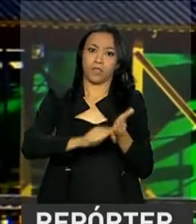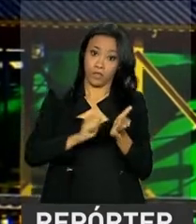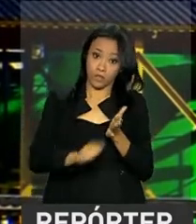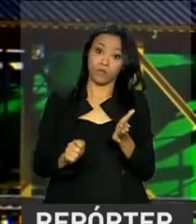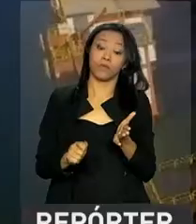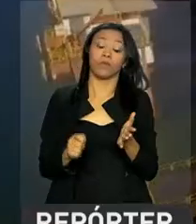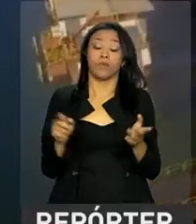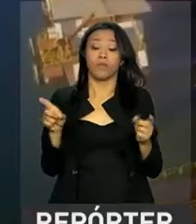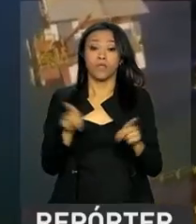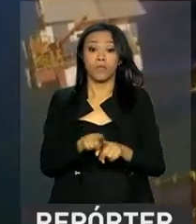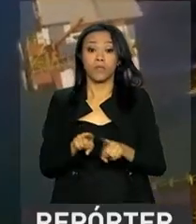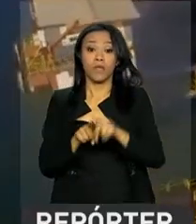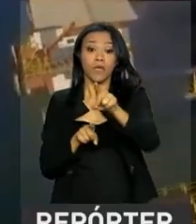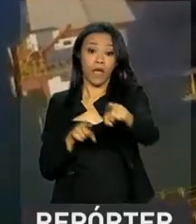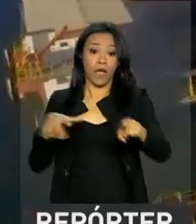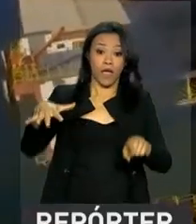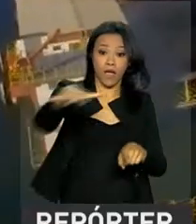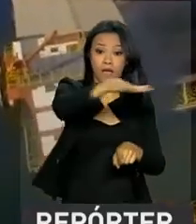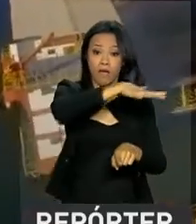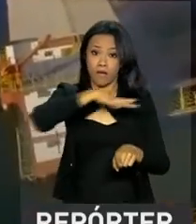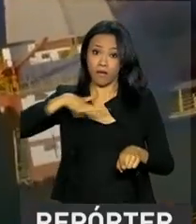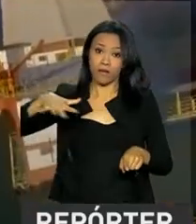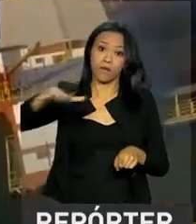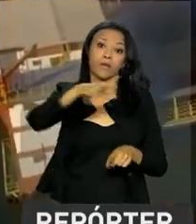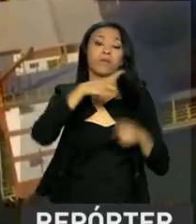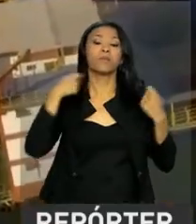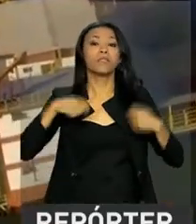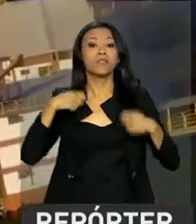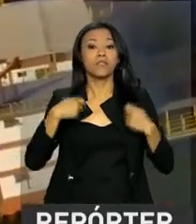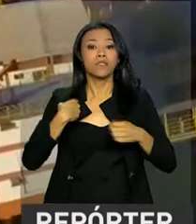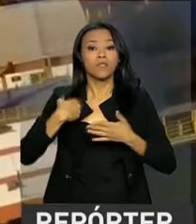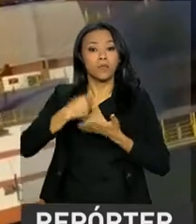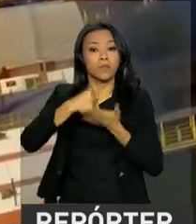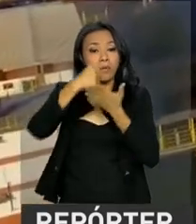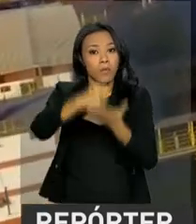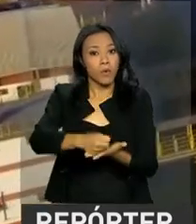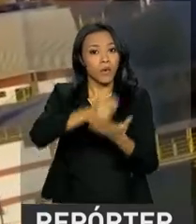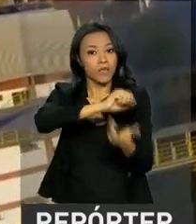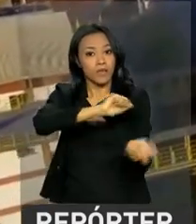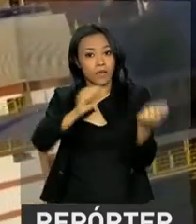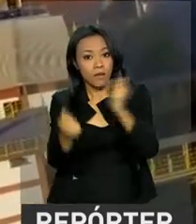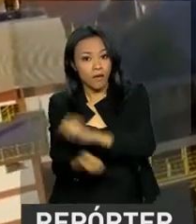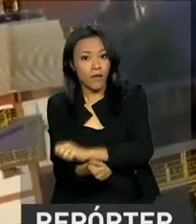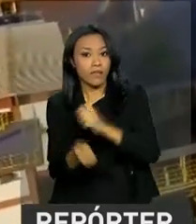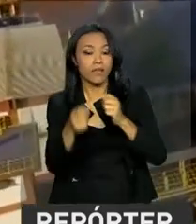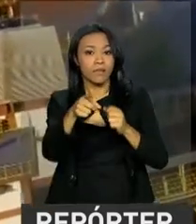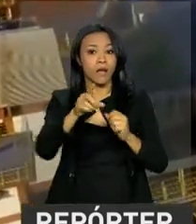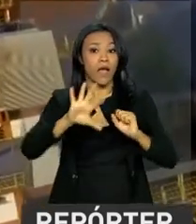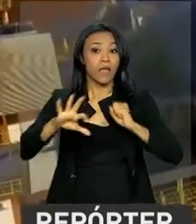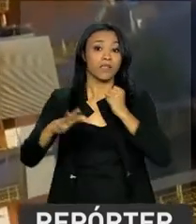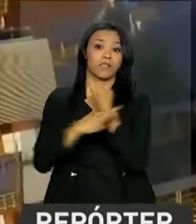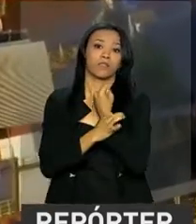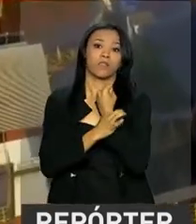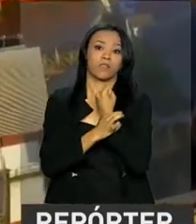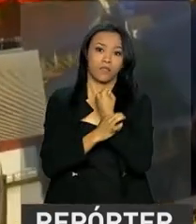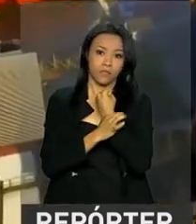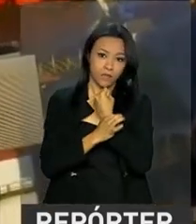do setor decorre de um atendimento adequado a demandas que eram importantes para garantir